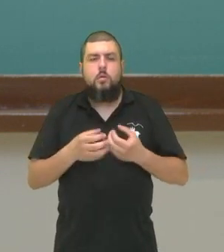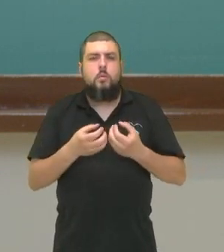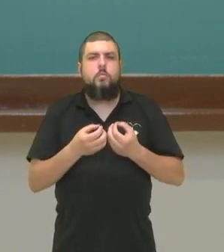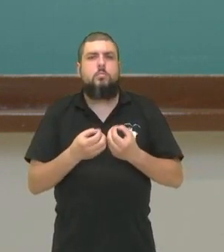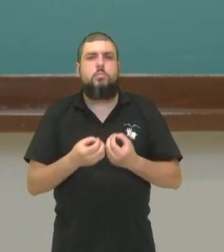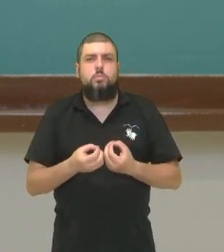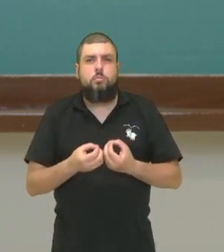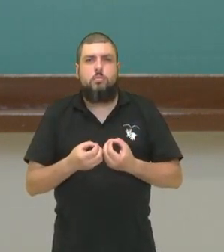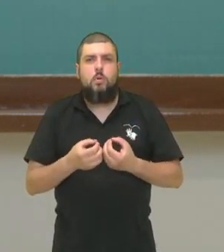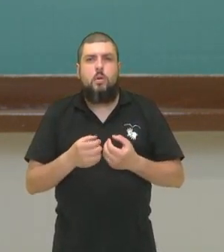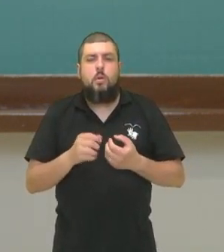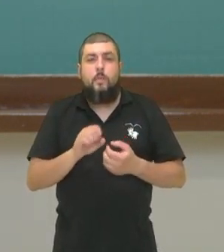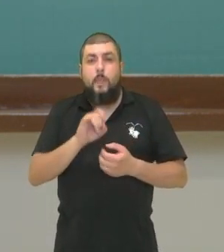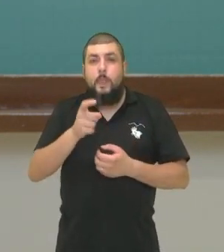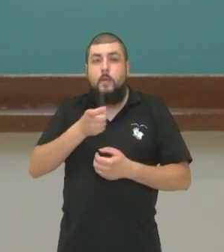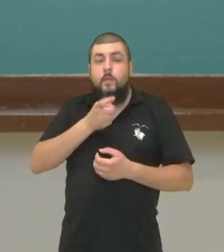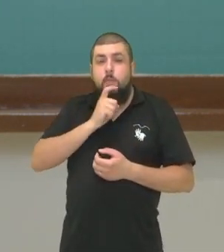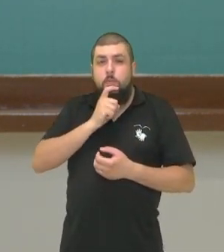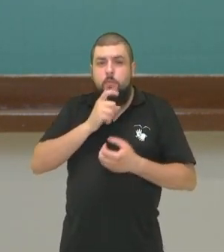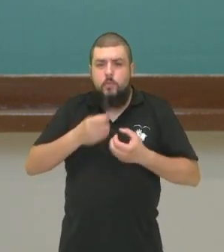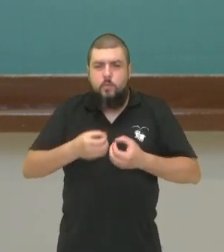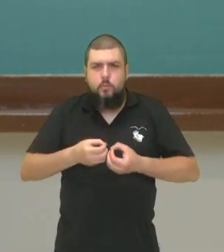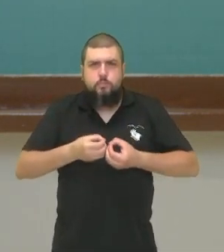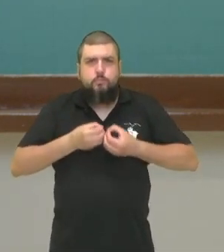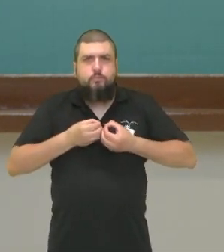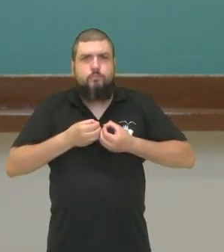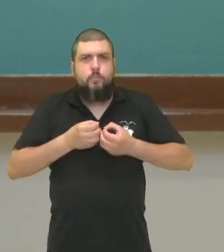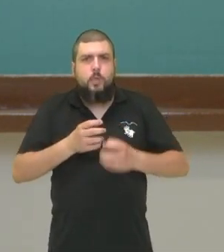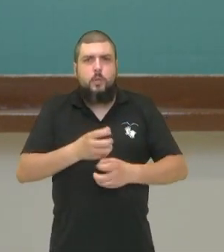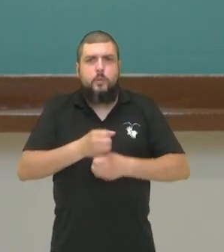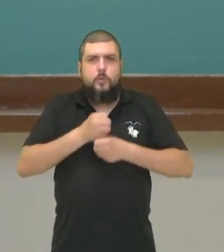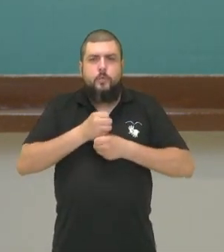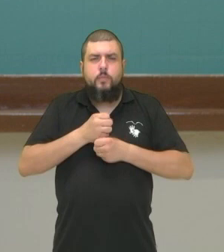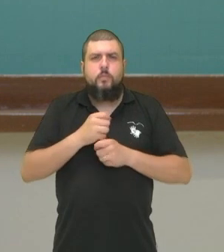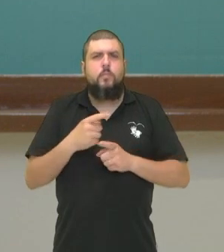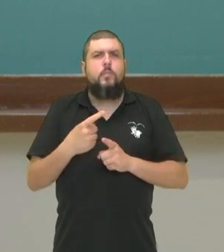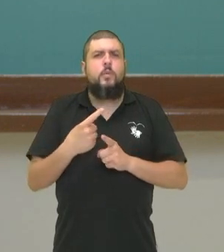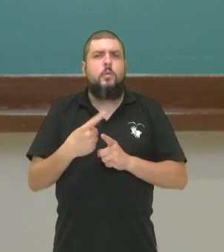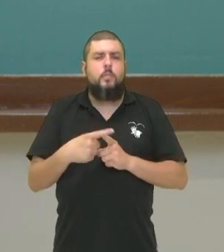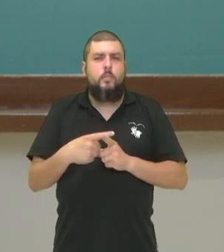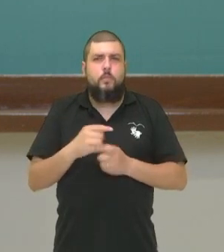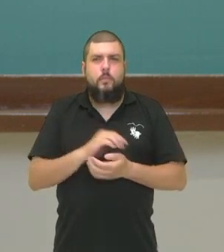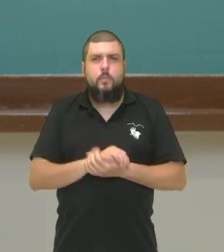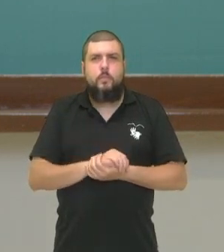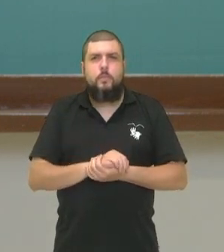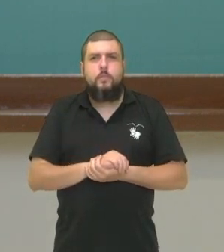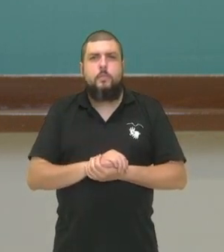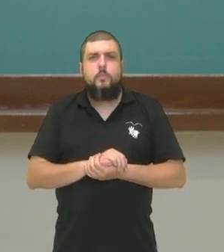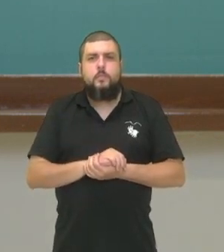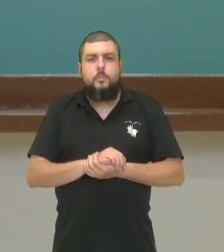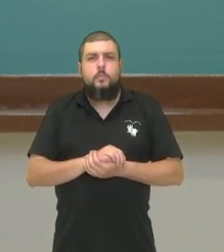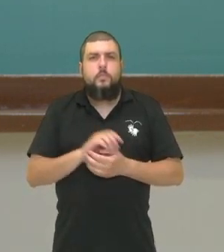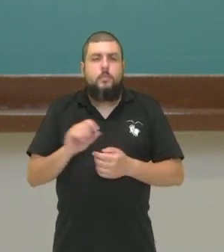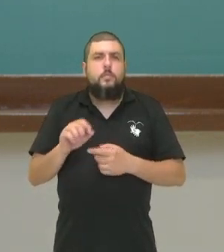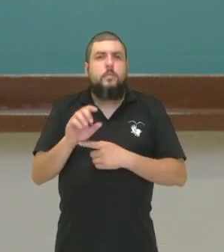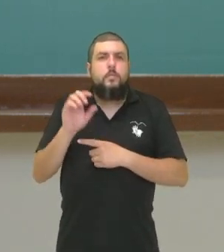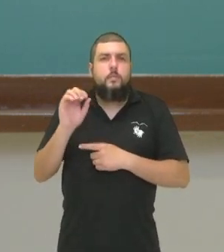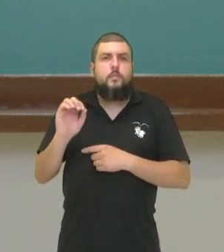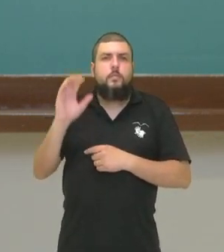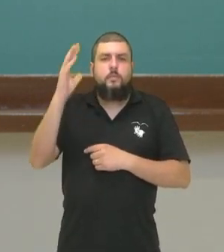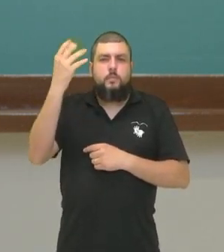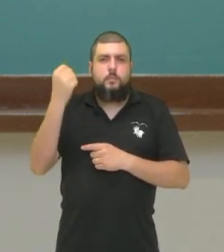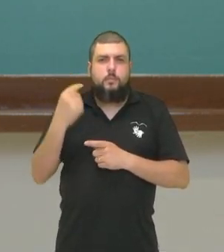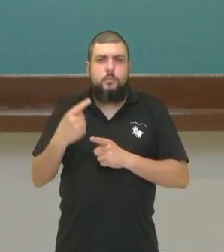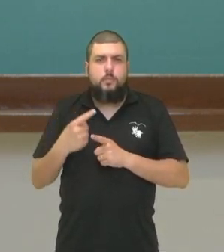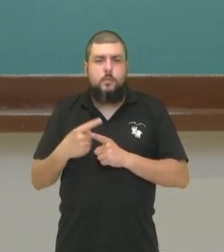desce. Quando está frio, ele encolhe. Vocês sabem por que isso acontece? Isso acontece porque